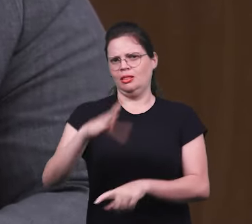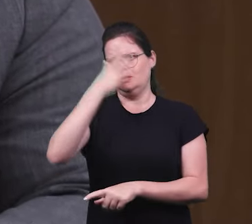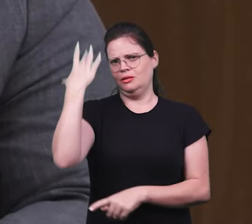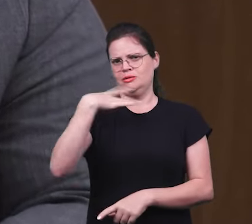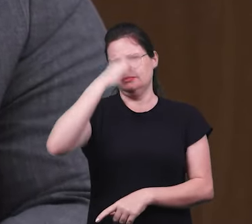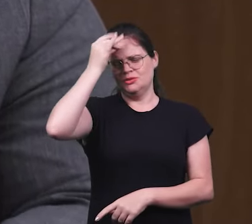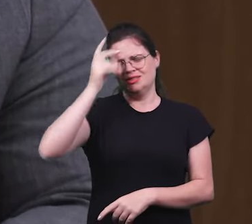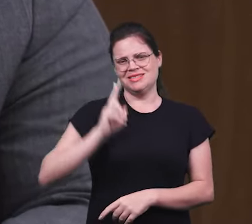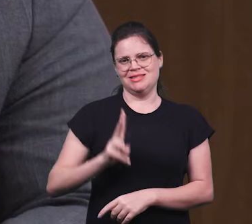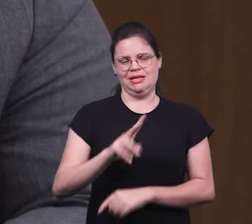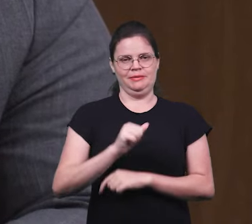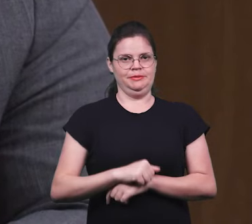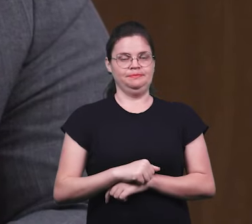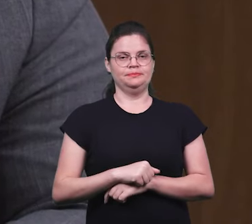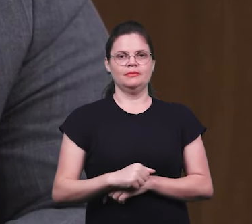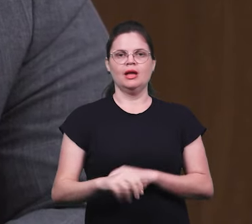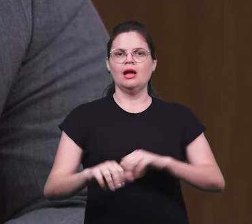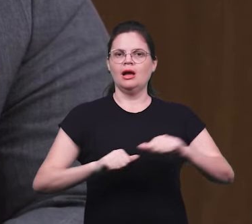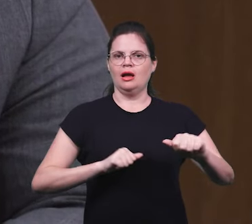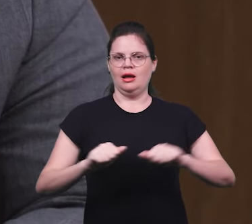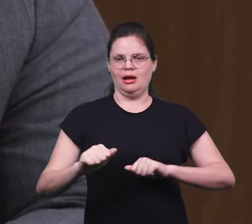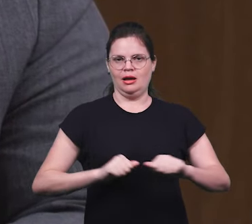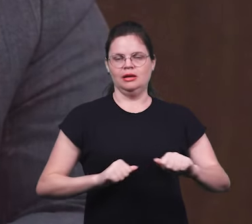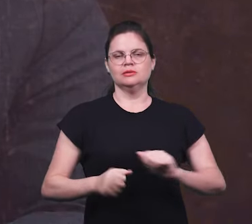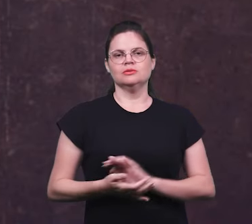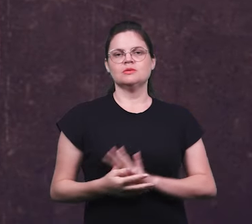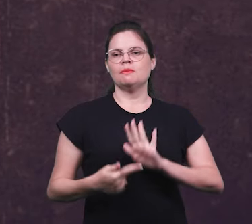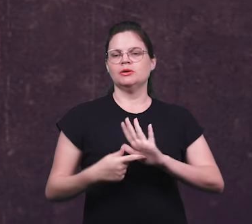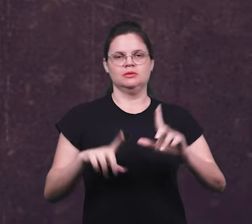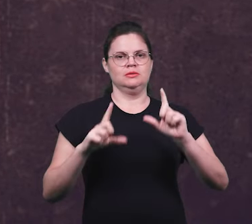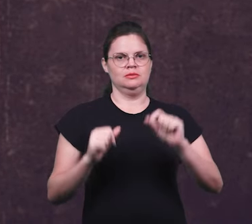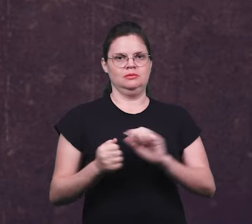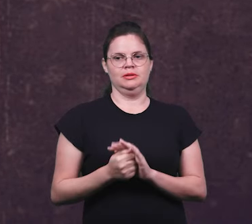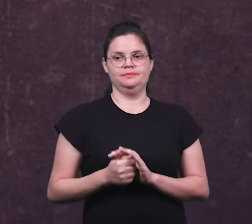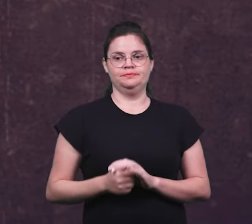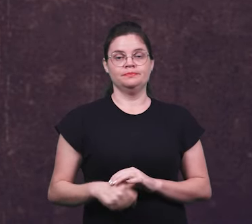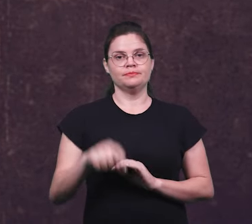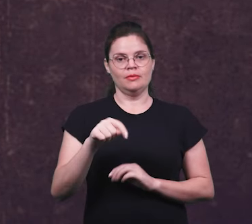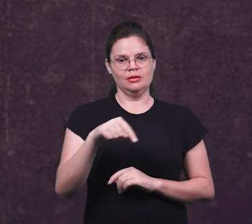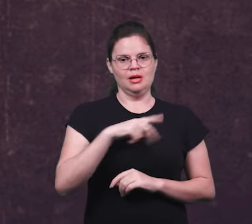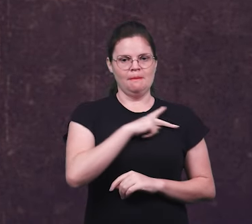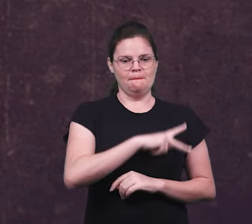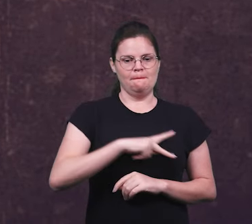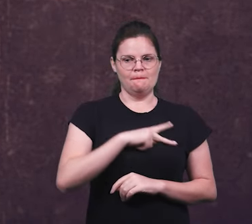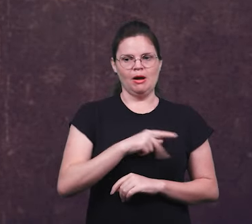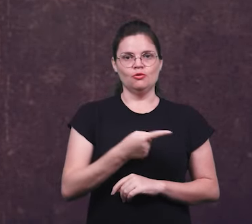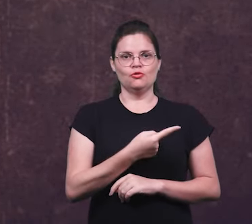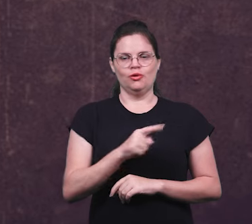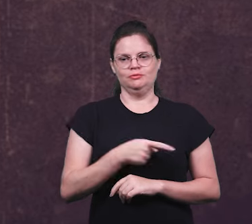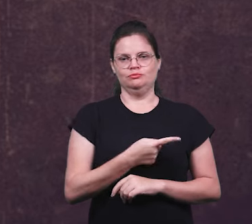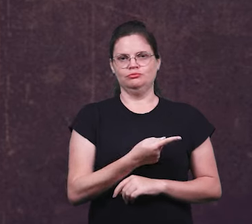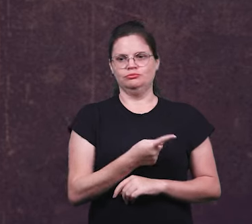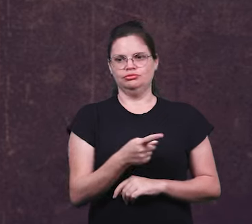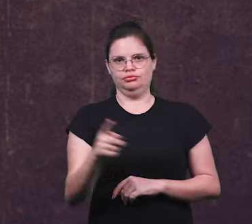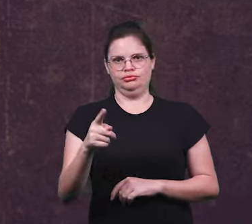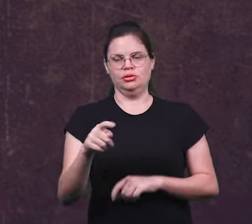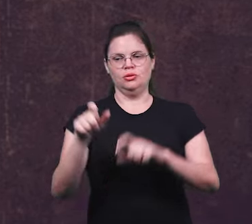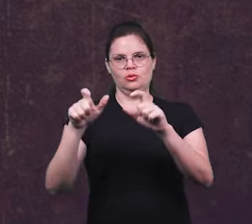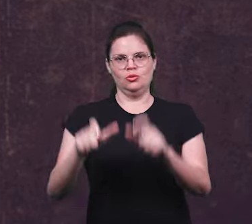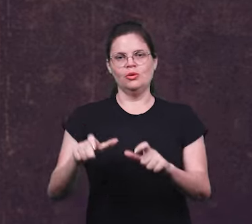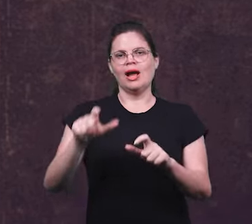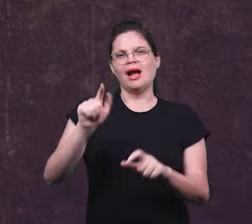16, versículo 6, a partir do versículo 6, a Bíblia diz: "E passando pela Frígia e pela província da Galácia, fomos impedidos